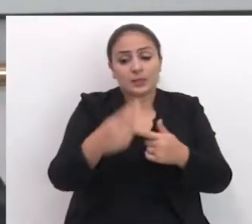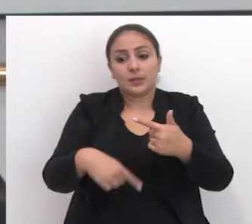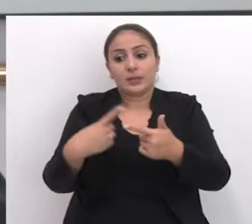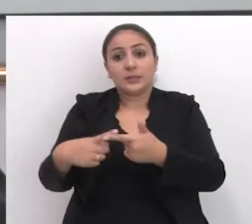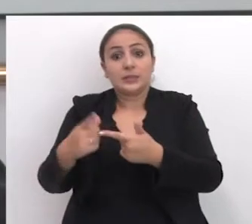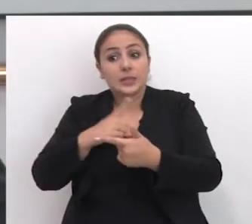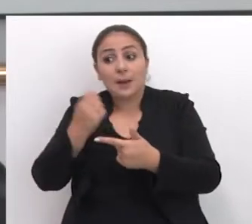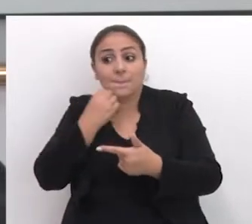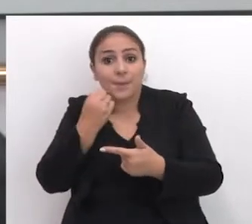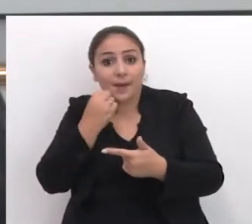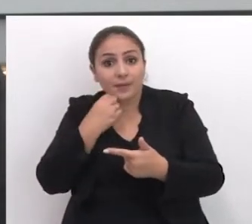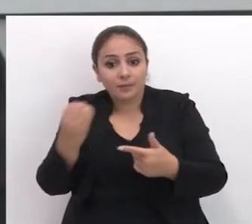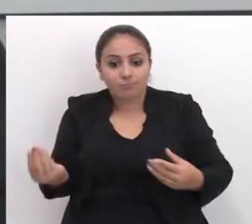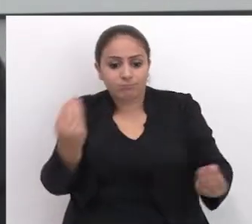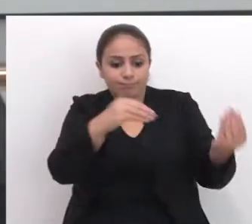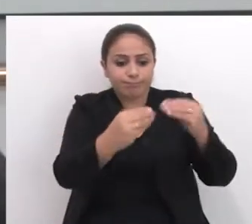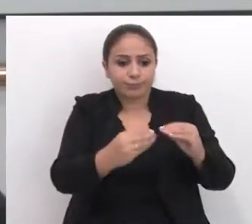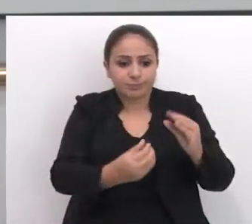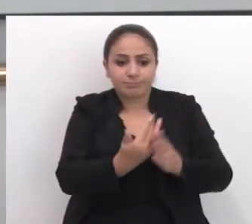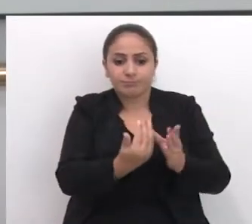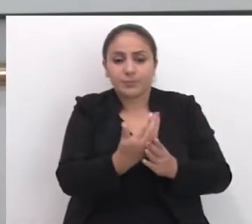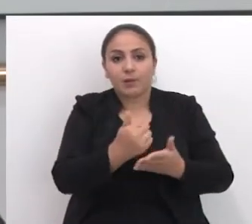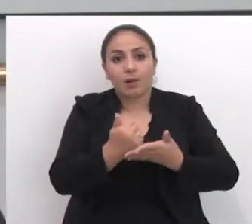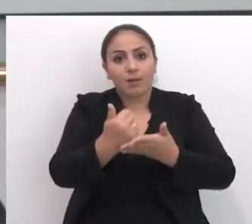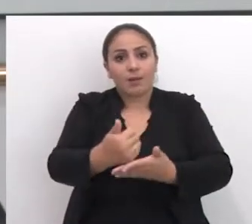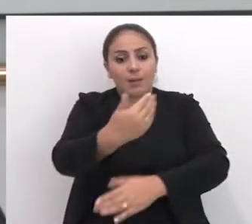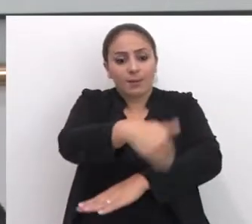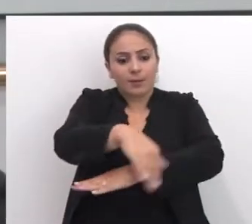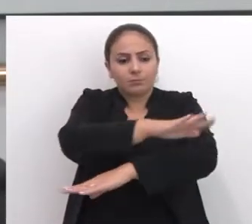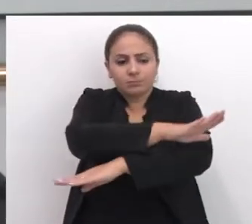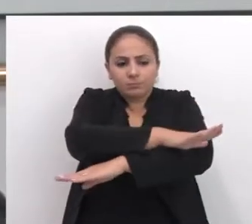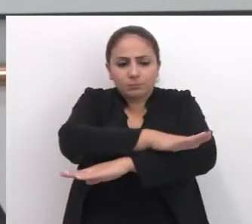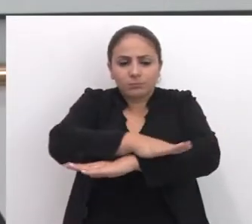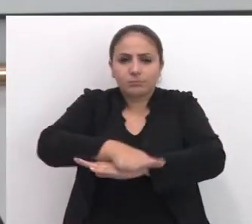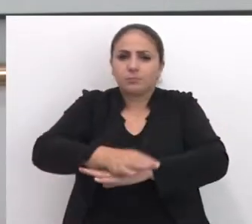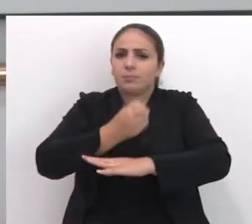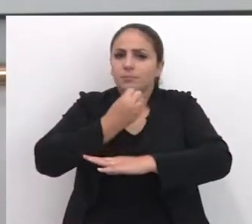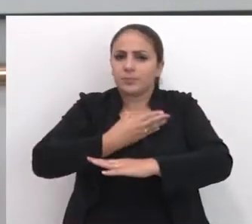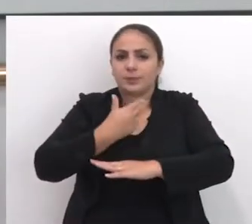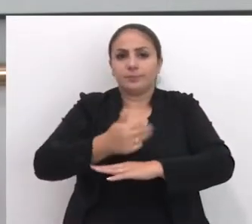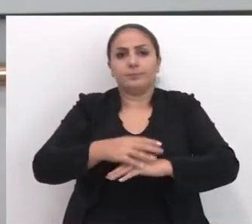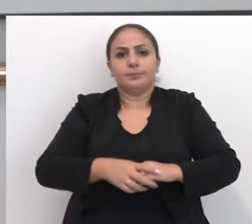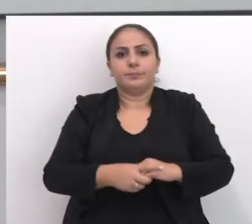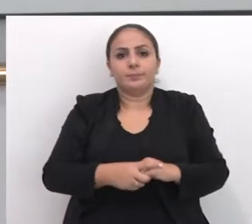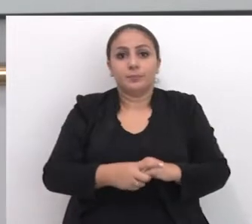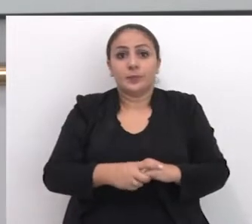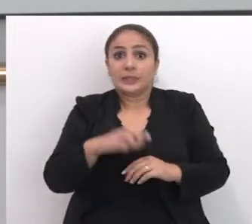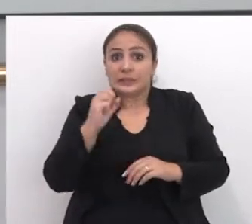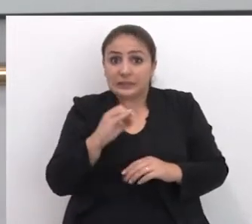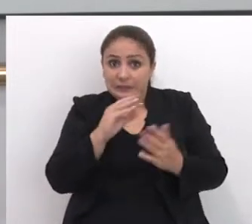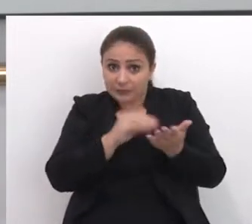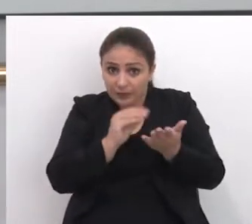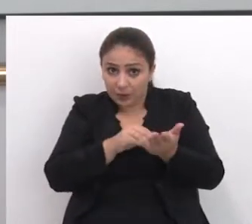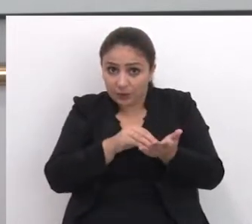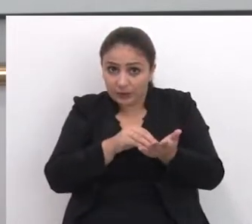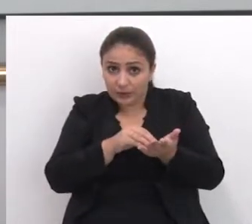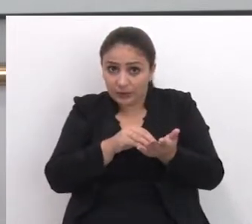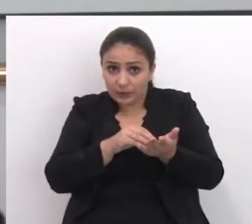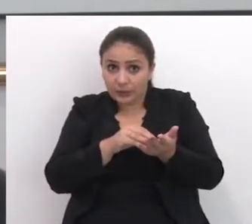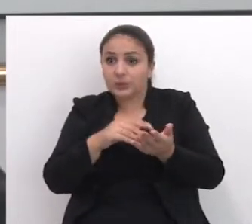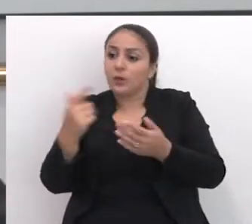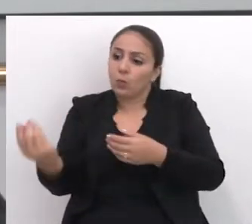não tem o porquê nós não ter uma estradinha melhor, bem patroladinha e brita. E quando faltar